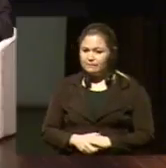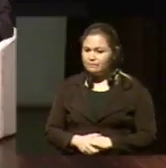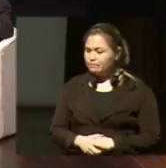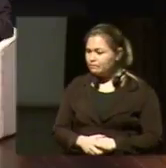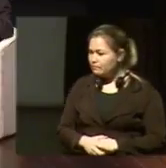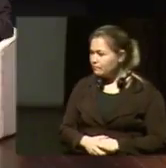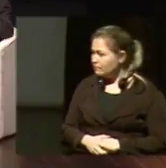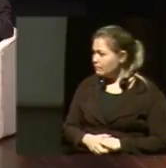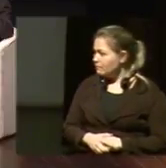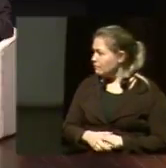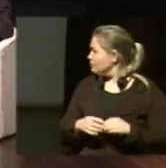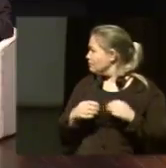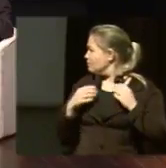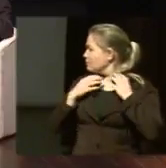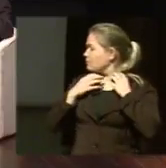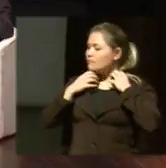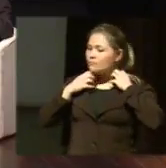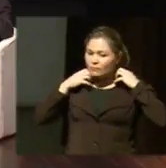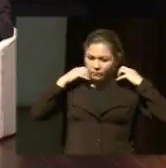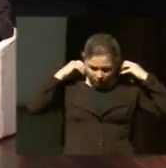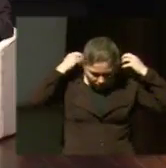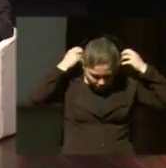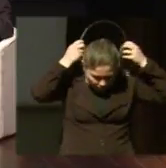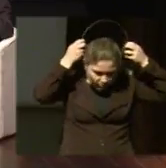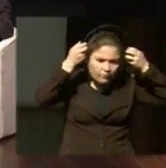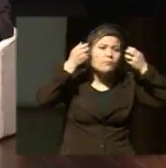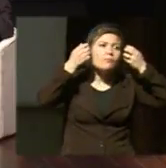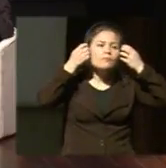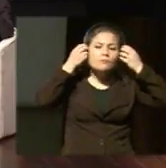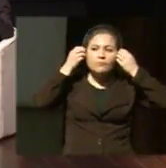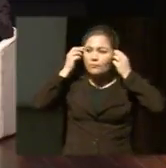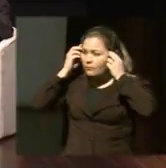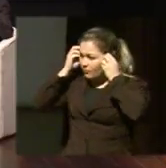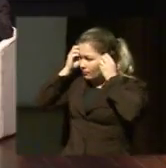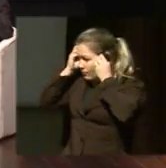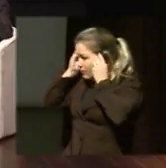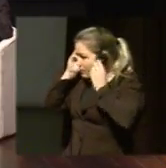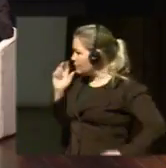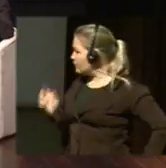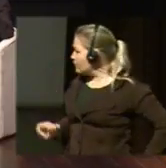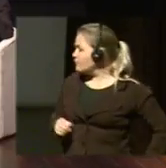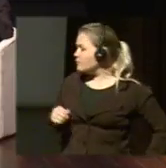Ihre Aktivität als Dozent.